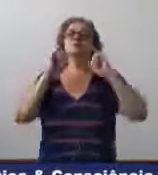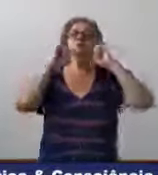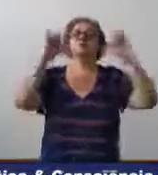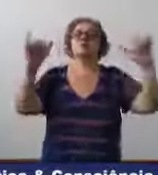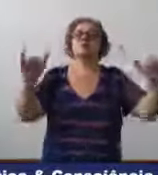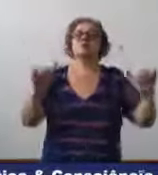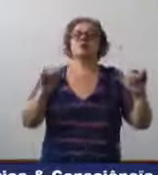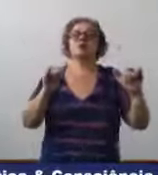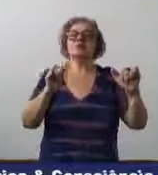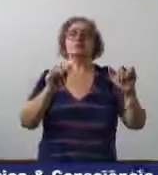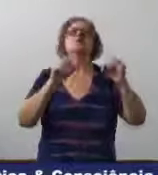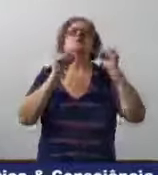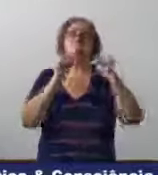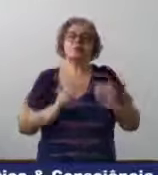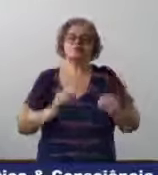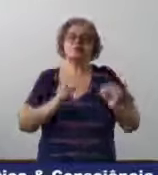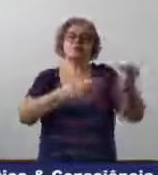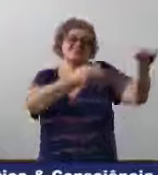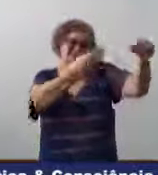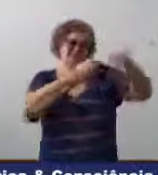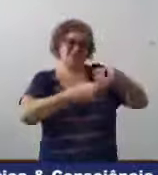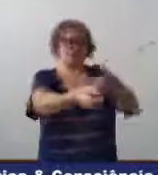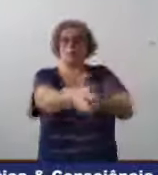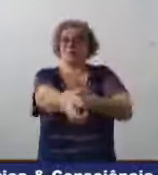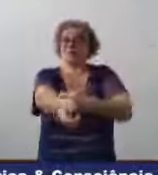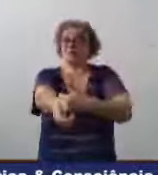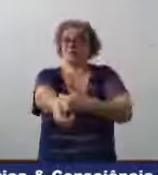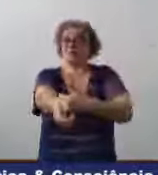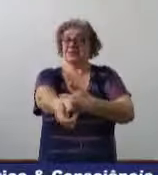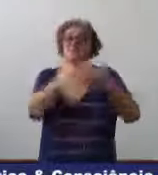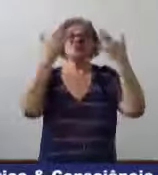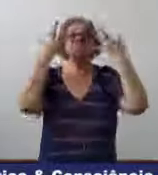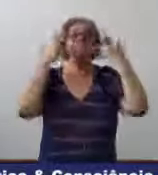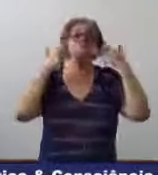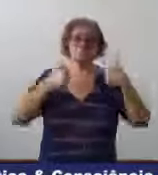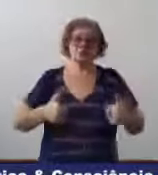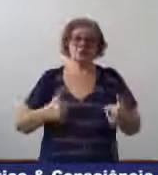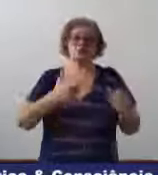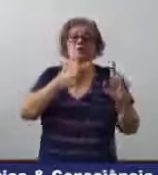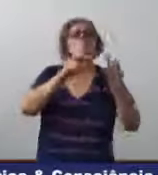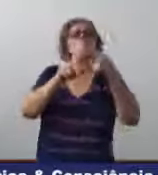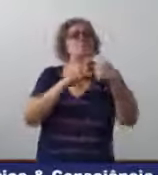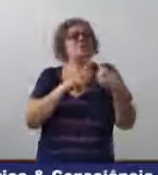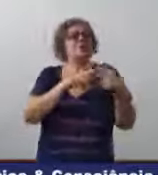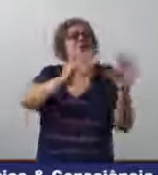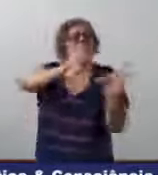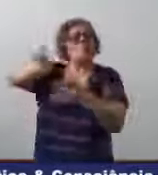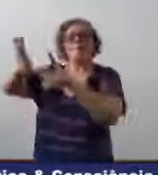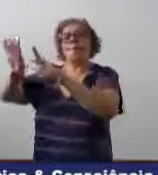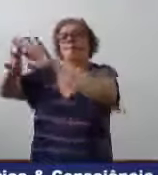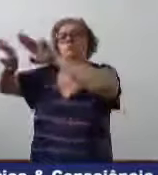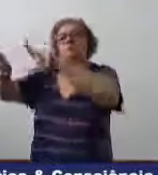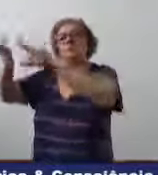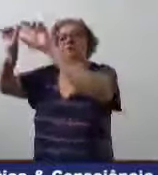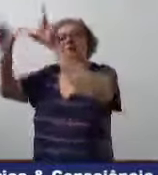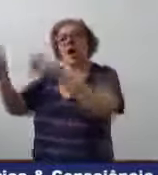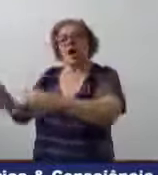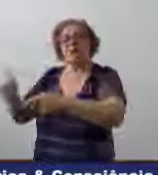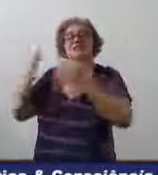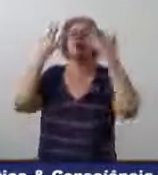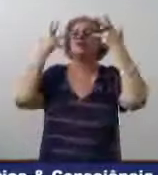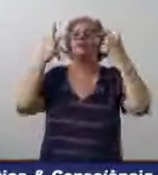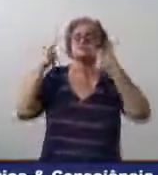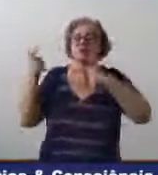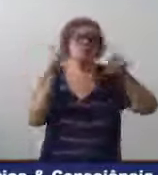exemplo, receber uma transfusão de sangue de um tigre. Por quê? Porque o tigre é de outra raça. Há uma